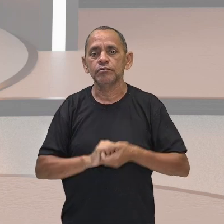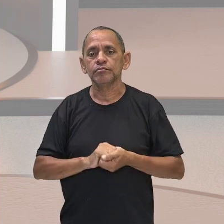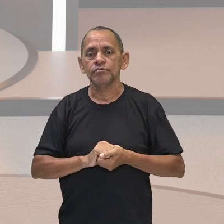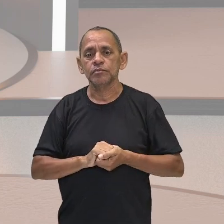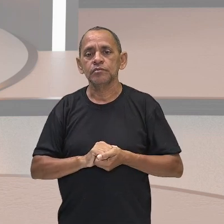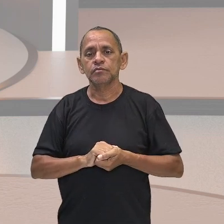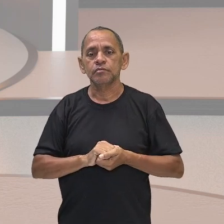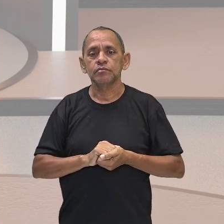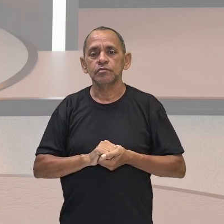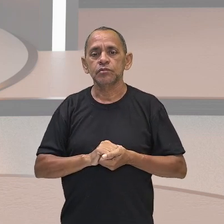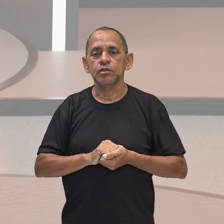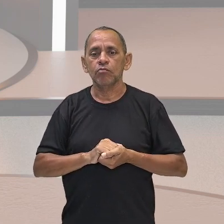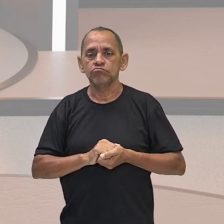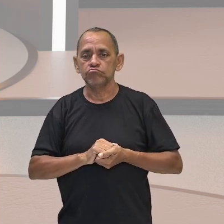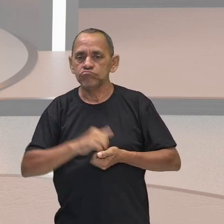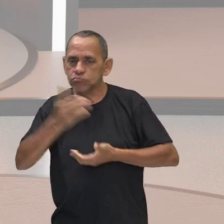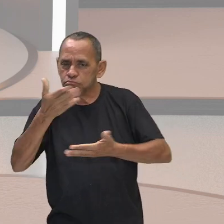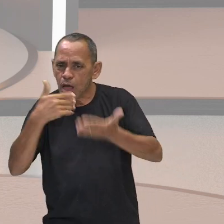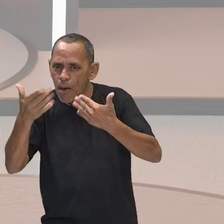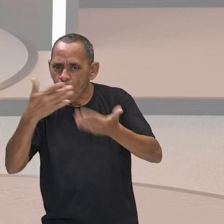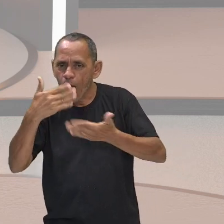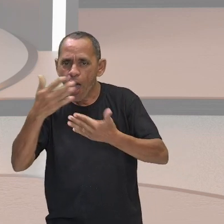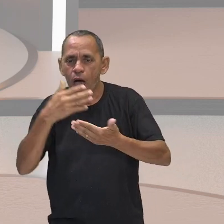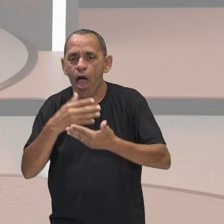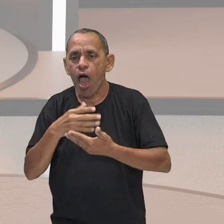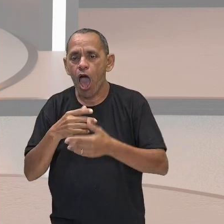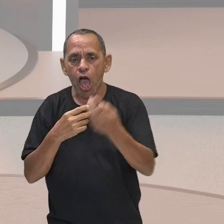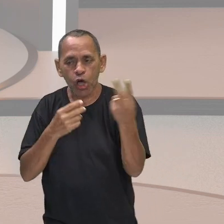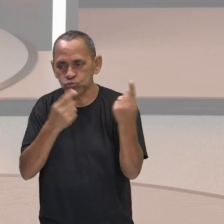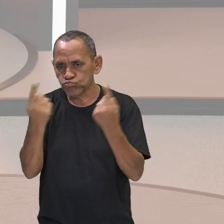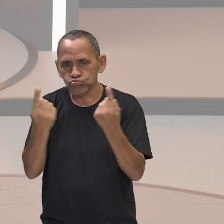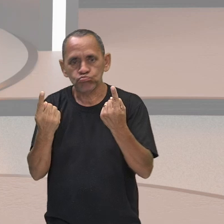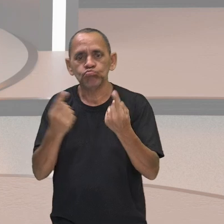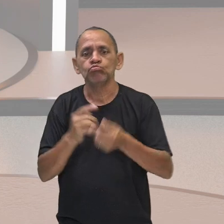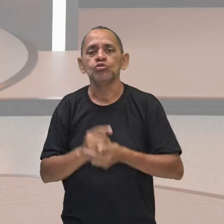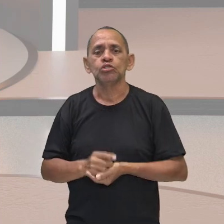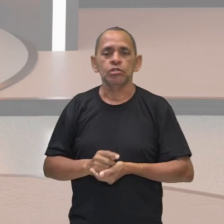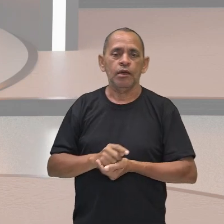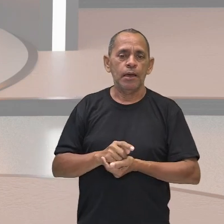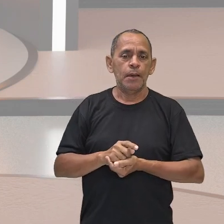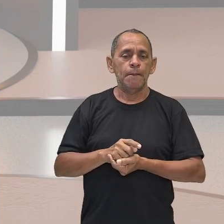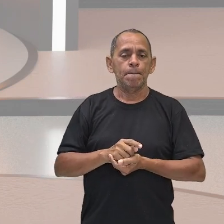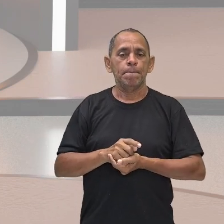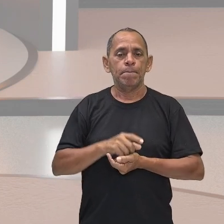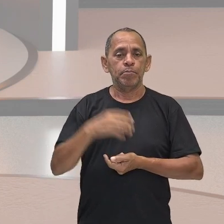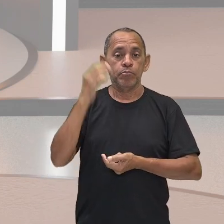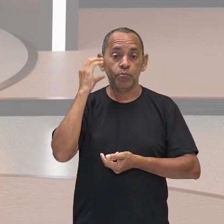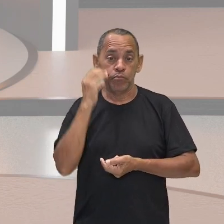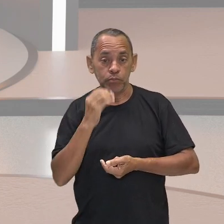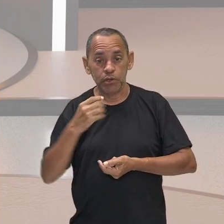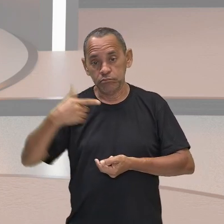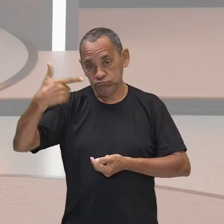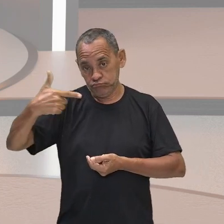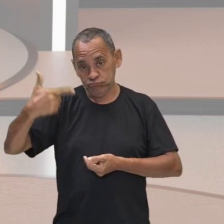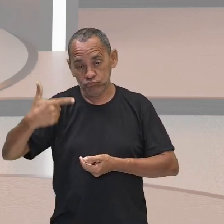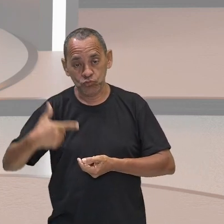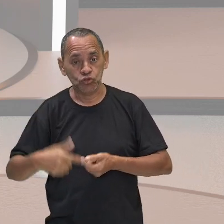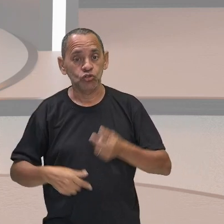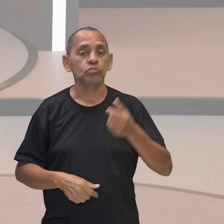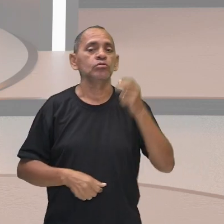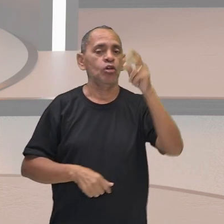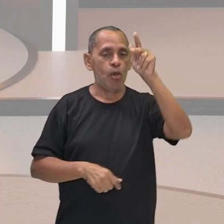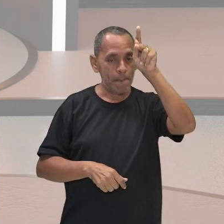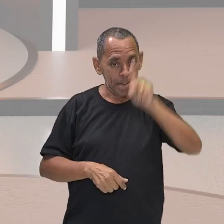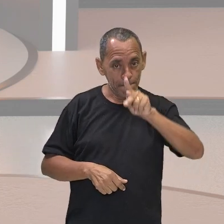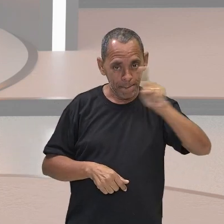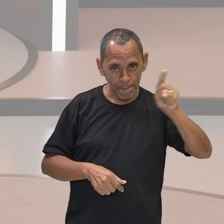pela conversa entre o Papa, né, e o próprio Pedro II. Mas a gente sabe que a gente tem, então, aí uma